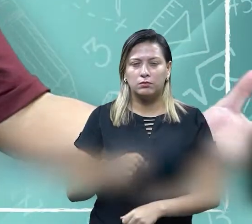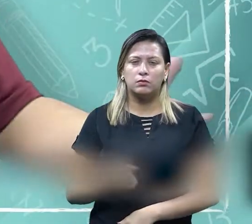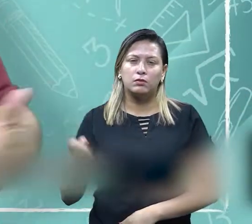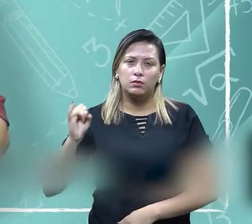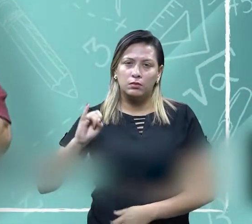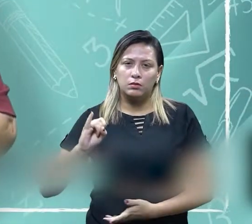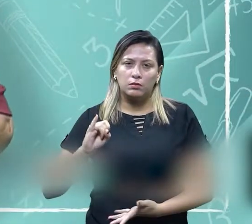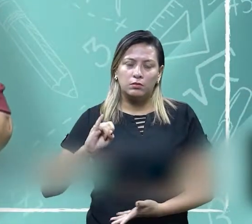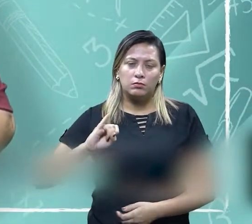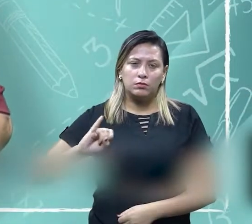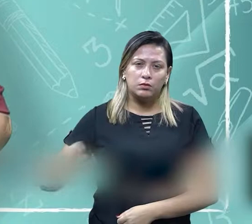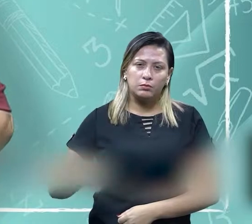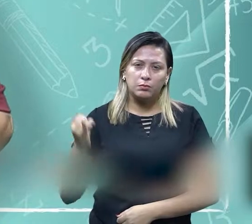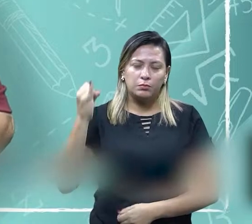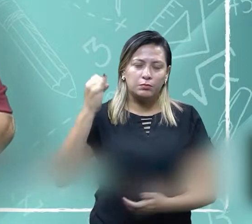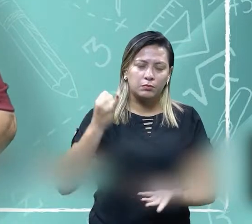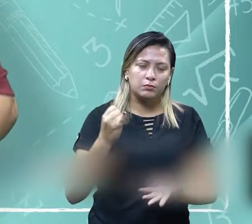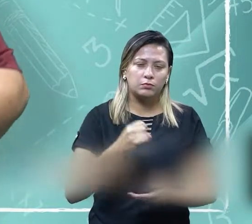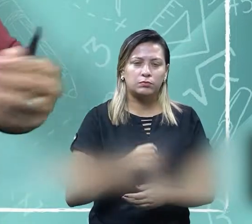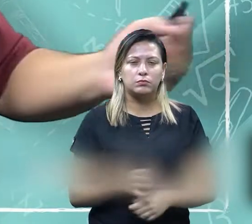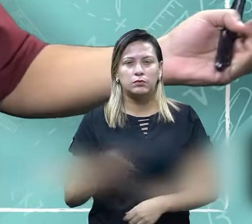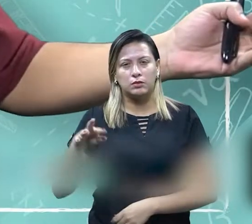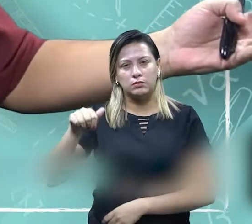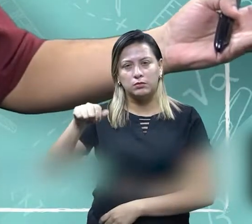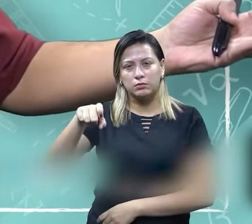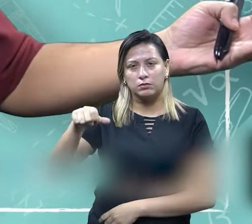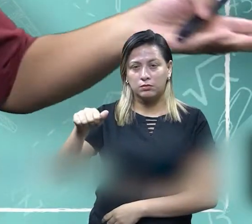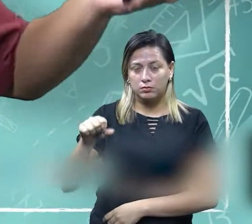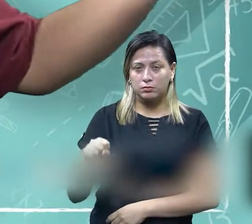próprias taxas, então tem as suas